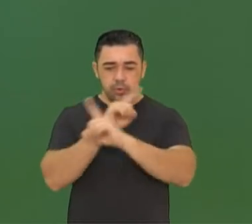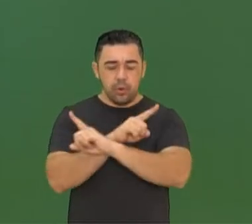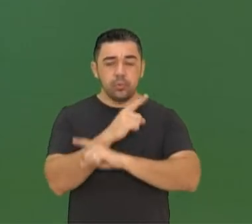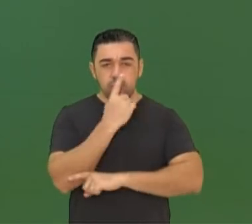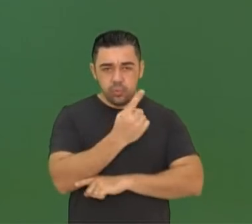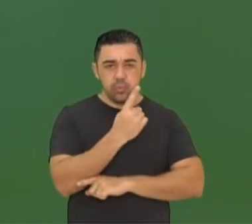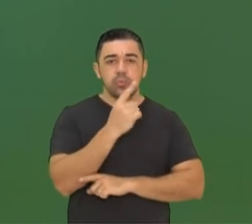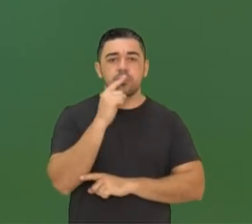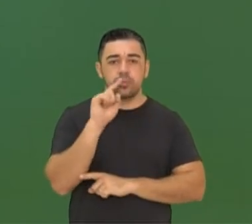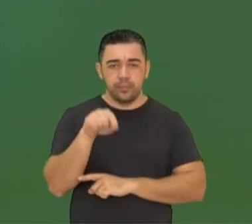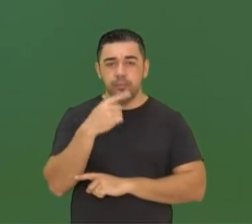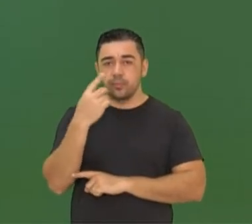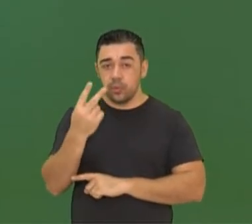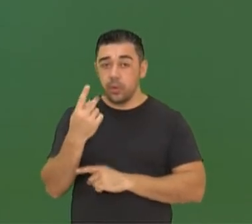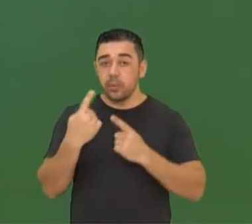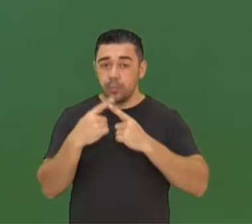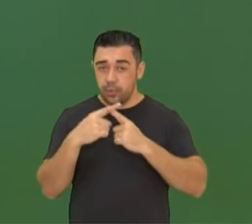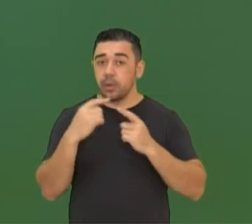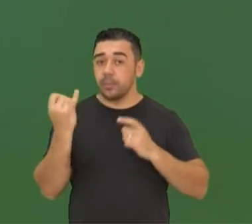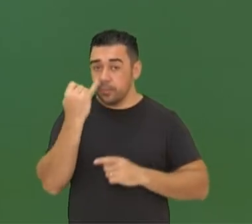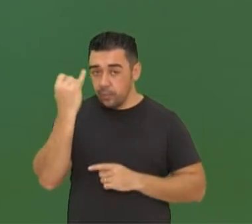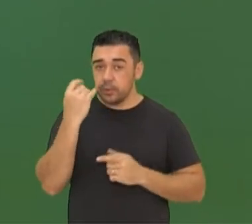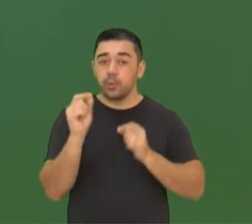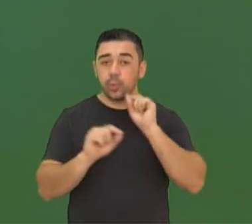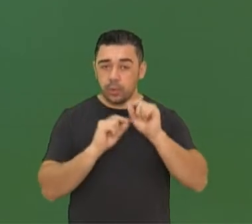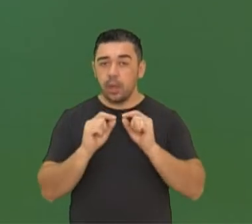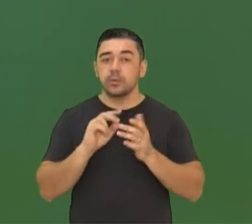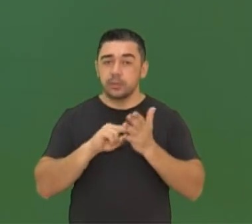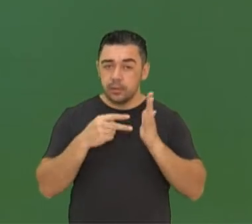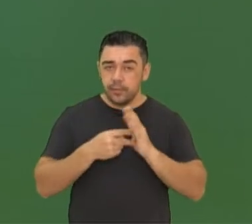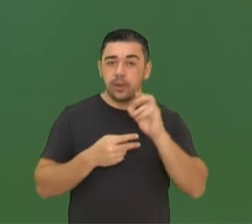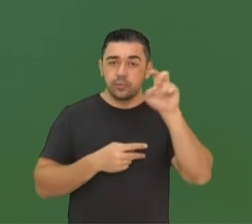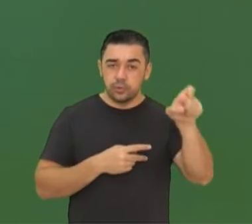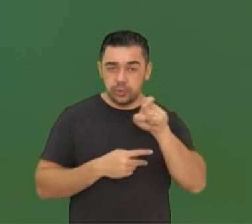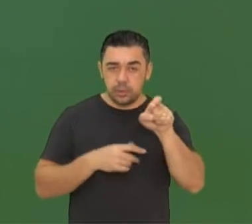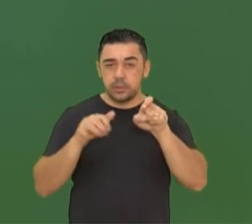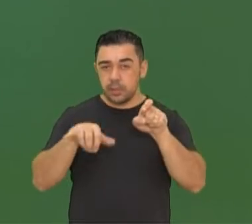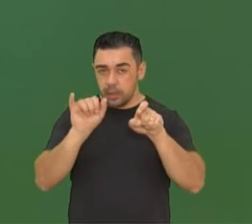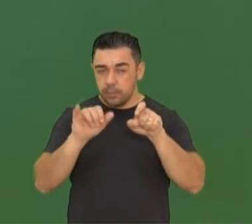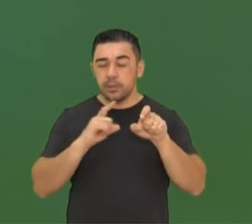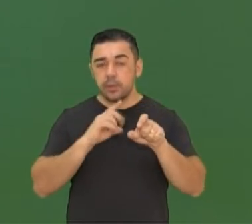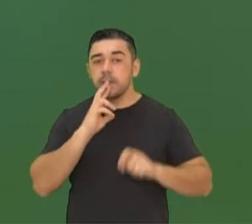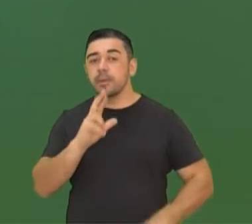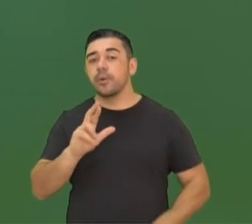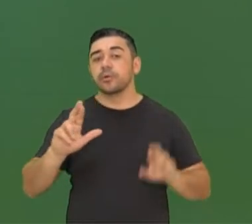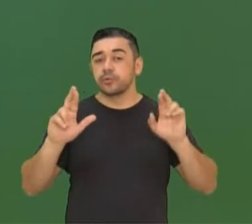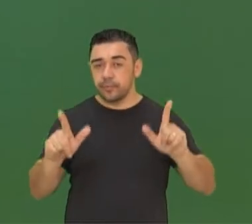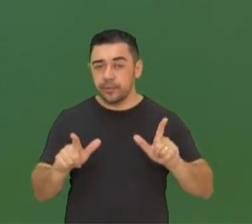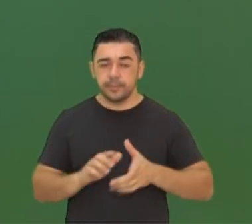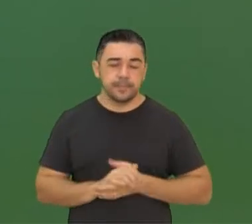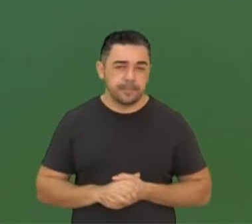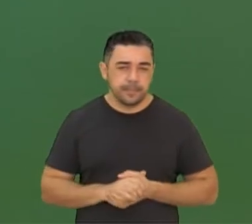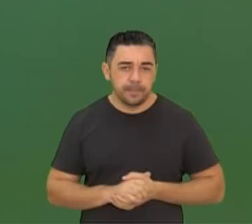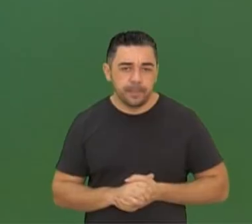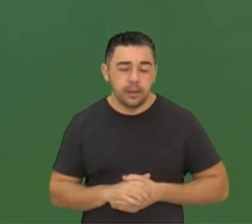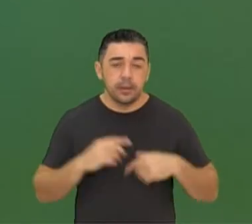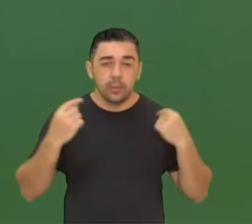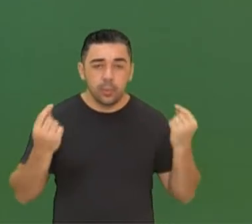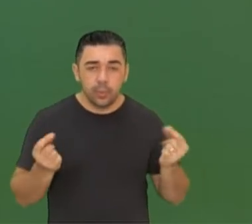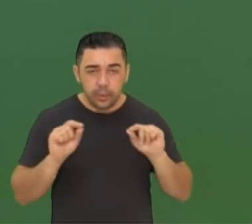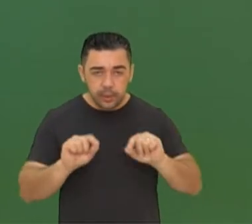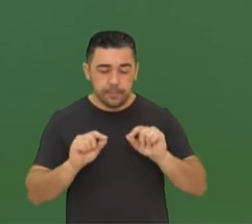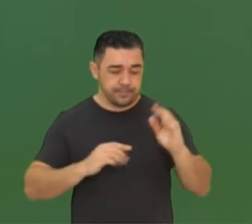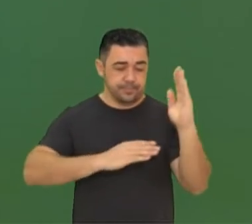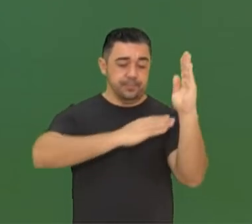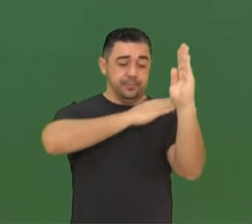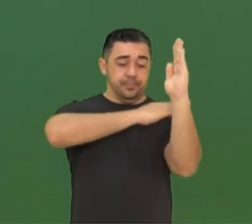Por isso que eu chamo de par ordenado, porque a ordem importa e se eu trocar a ordem, eu tenho um produto diferente. Certo? Esses eixos cartesianos,